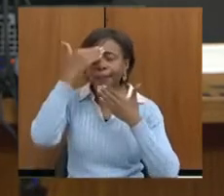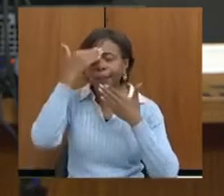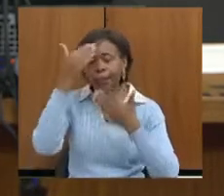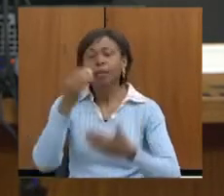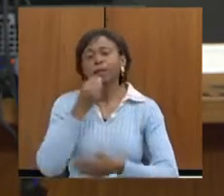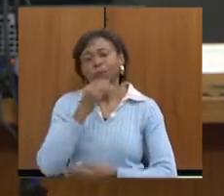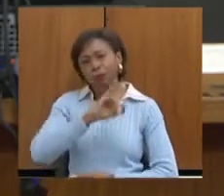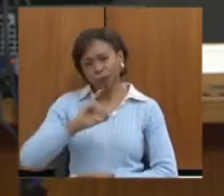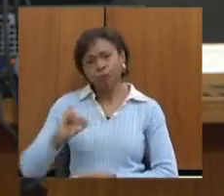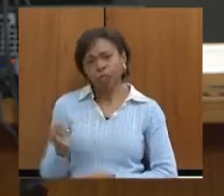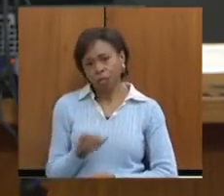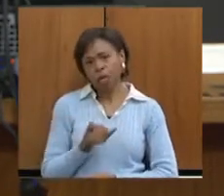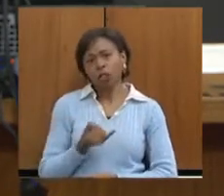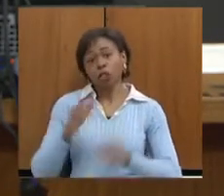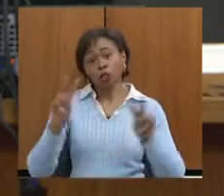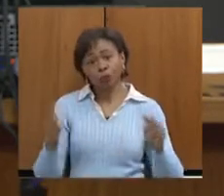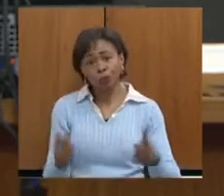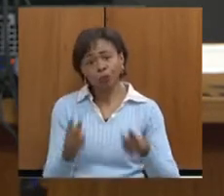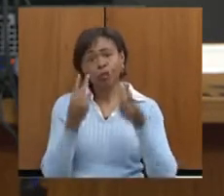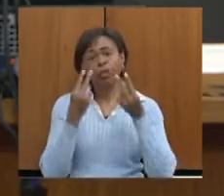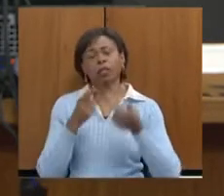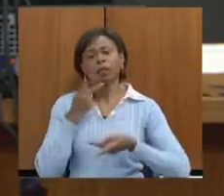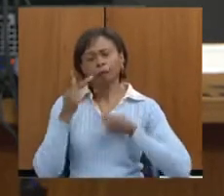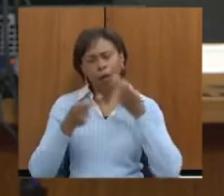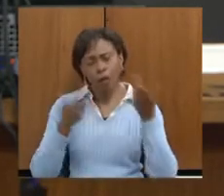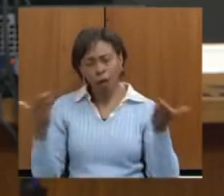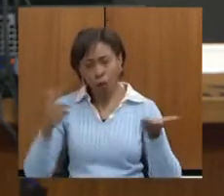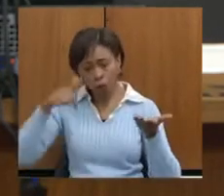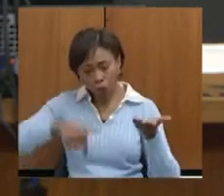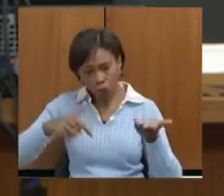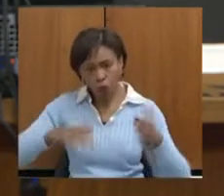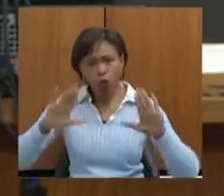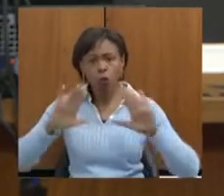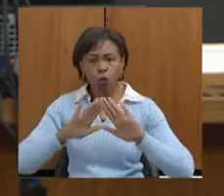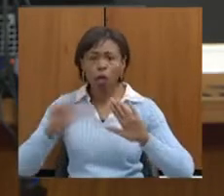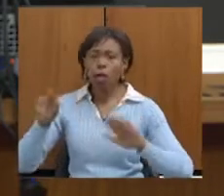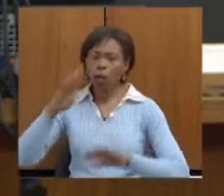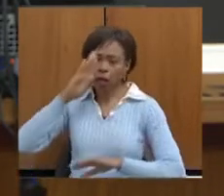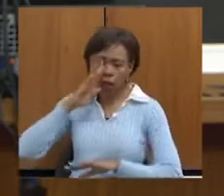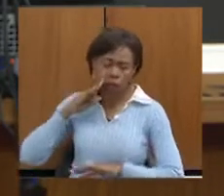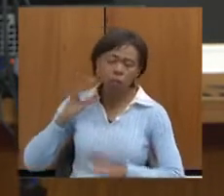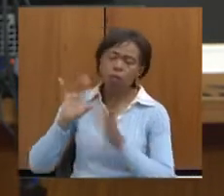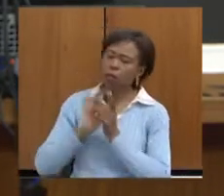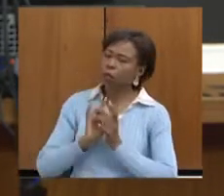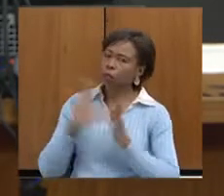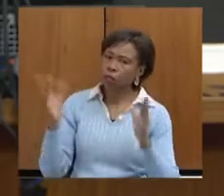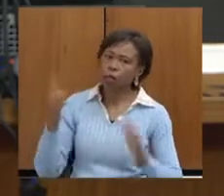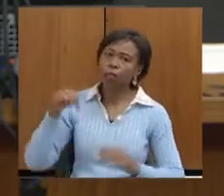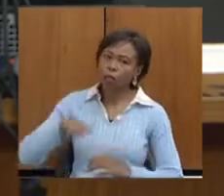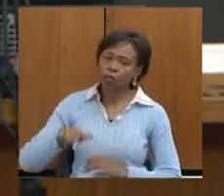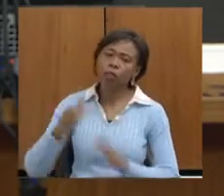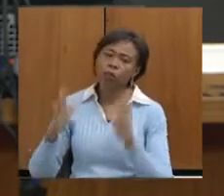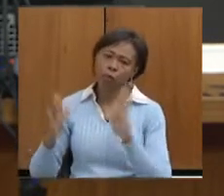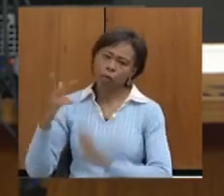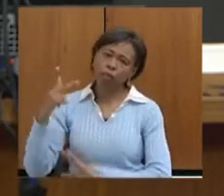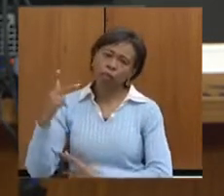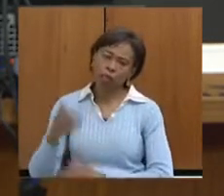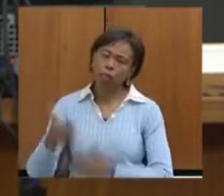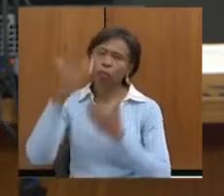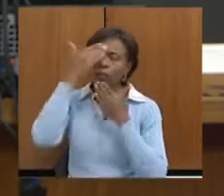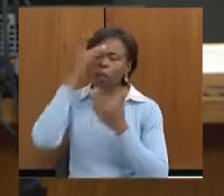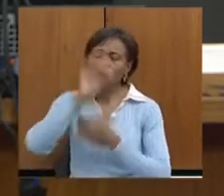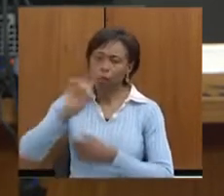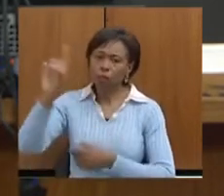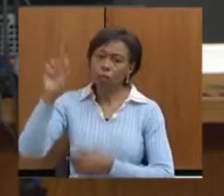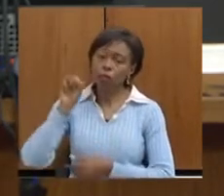a oportunidade de ser ouvido né nesse espaço ao qual Bia tem nos dado ao longo desse mandato dela Graças a Deus